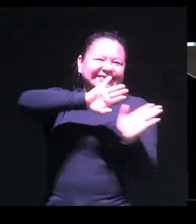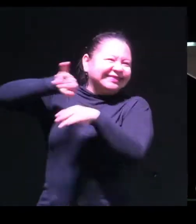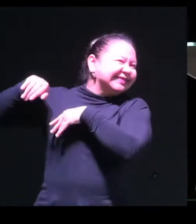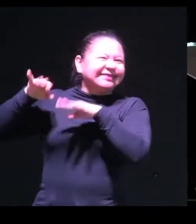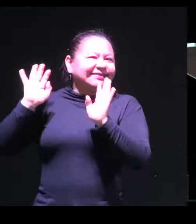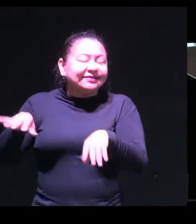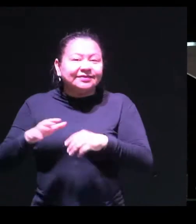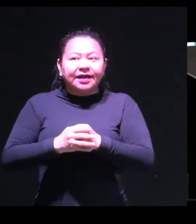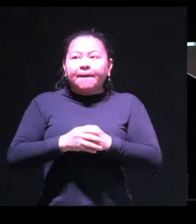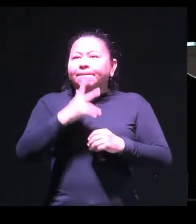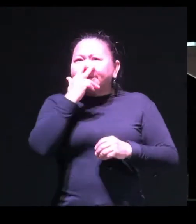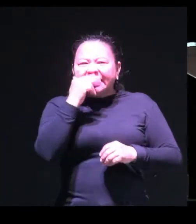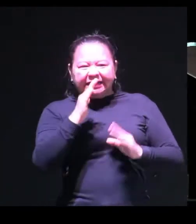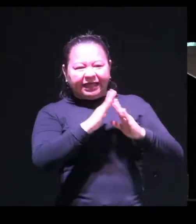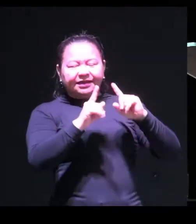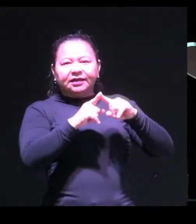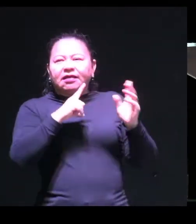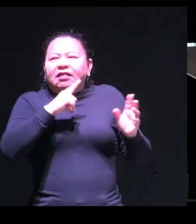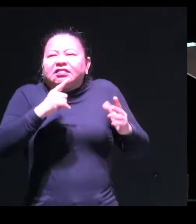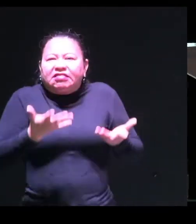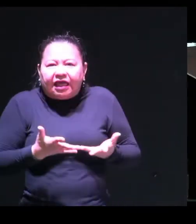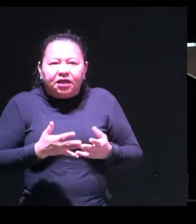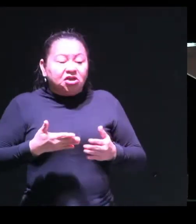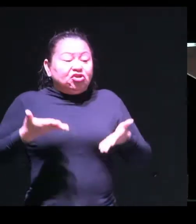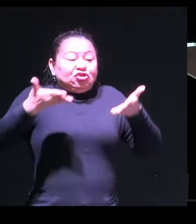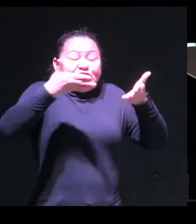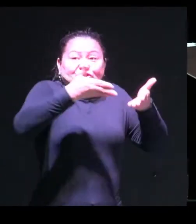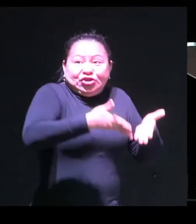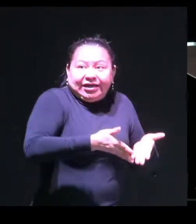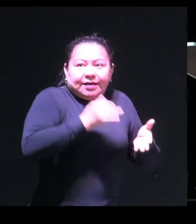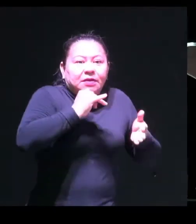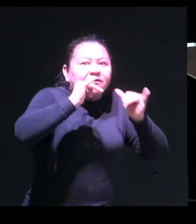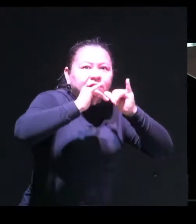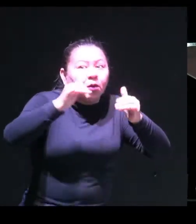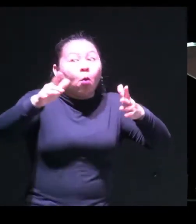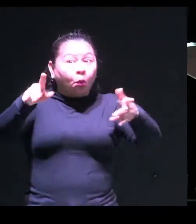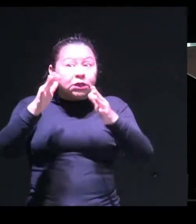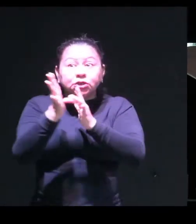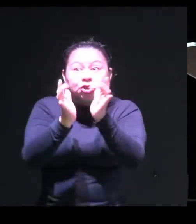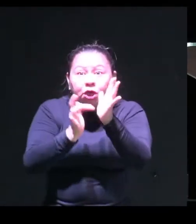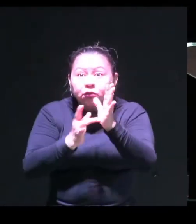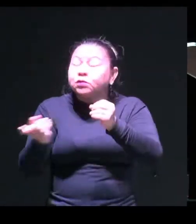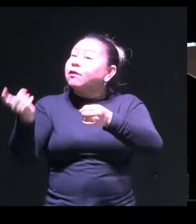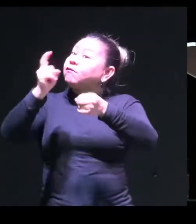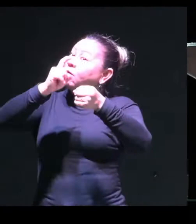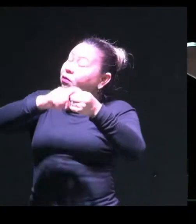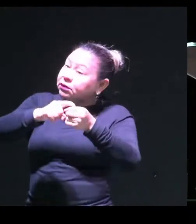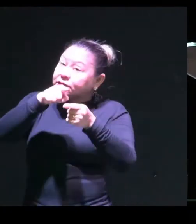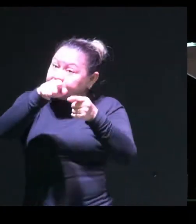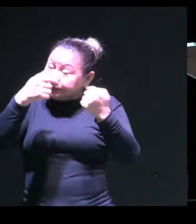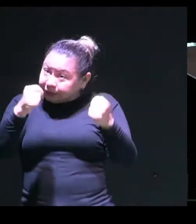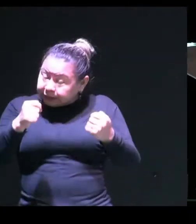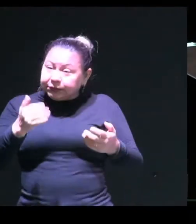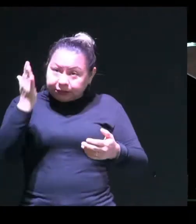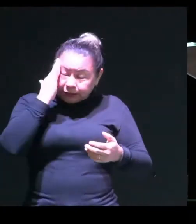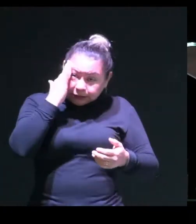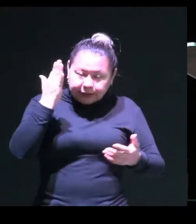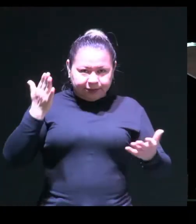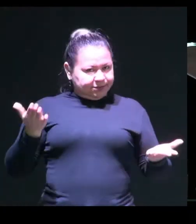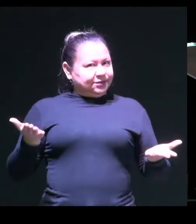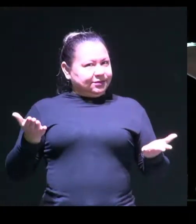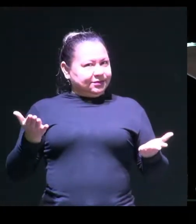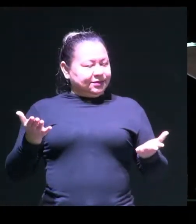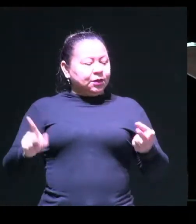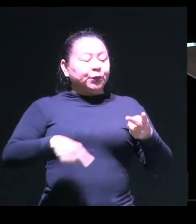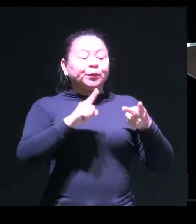essas pessoas, a igreja tem um grande encargo de chegar para elas e avisar: Jesus vai voltar, vocês precisam saber disso.